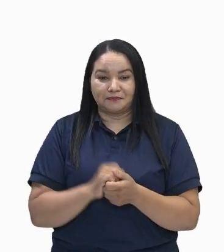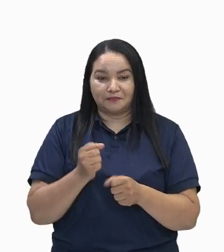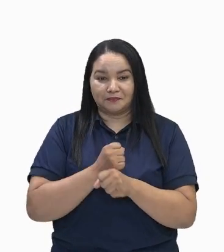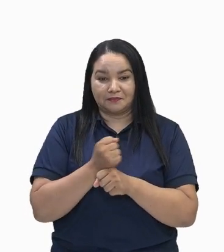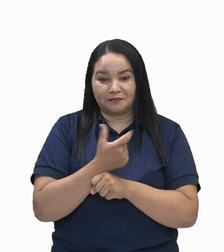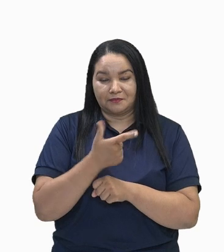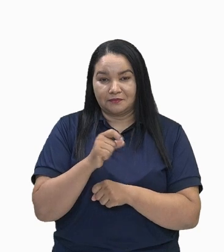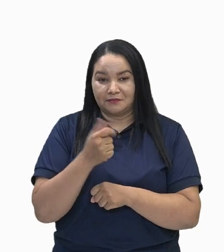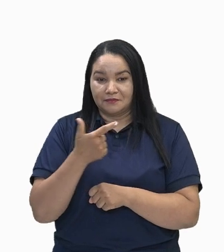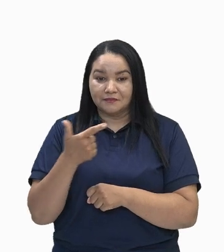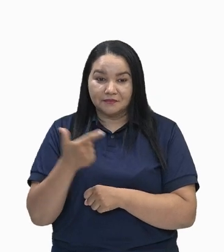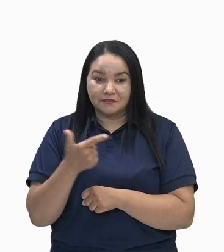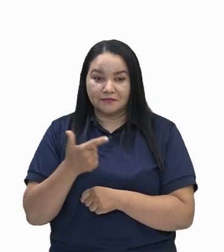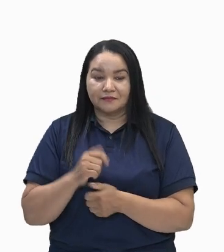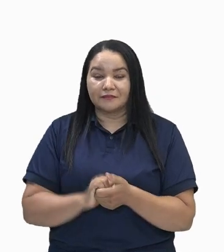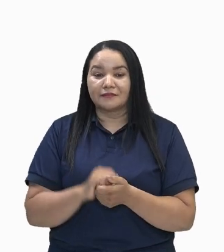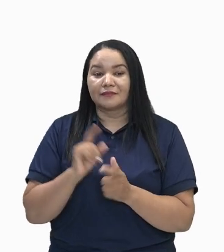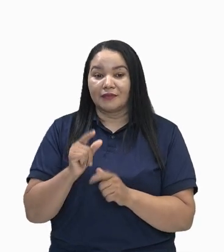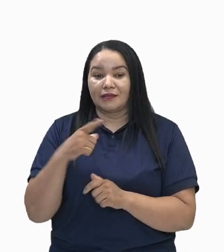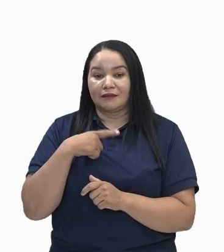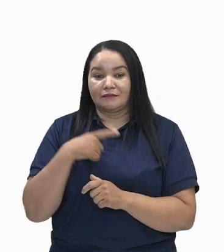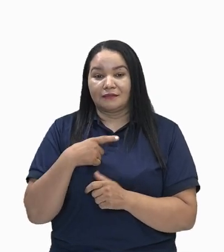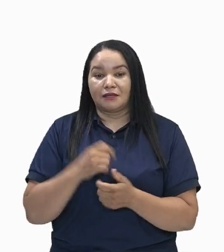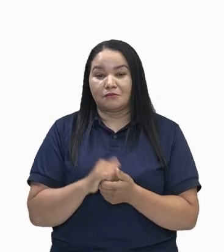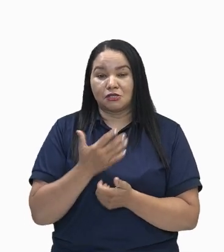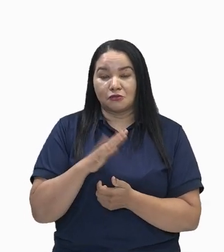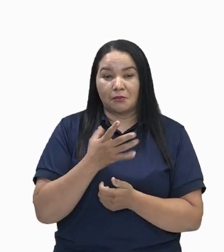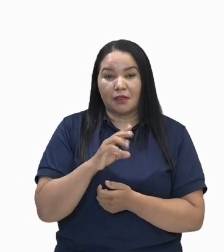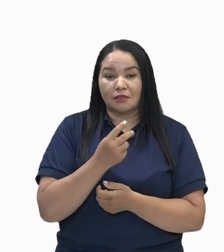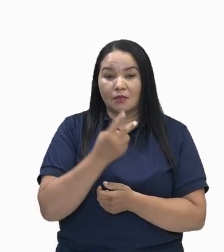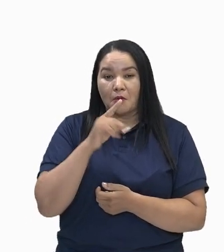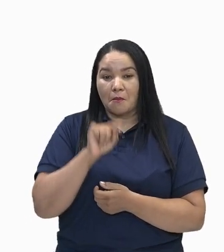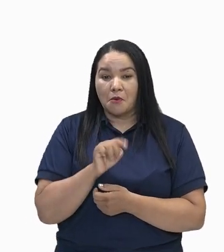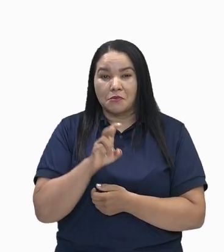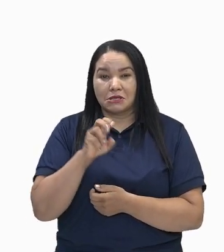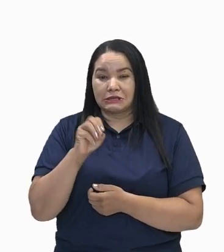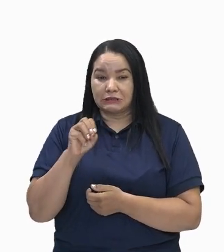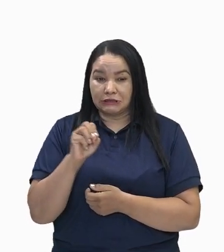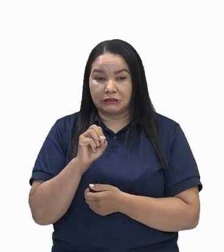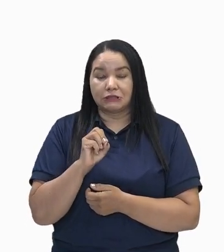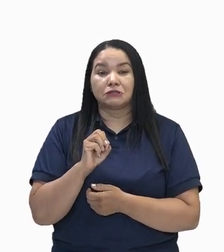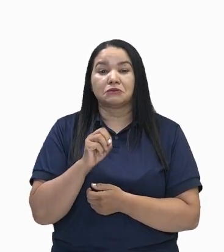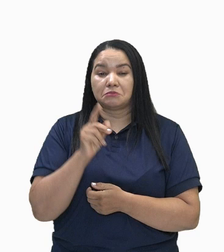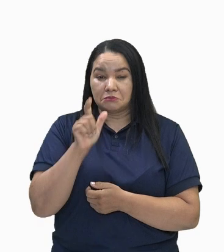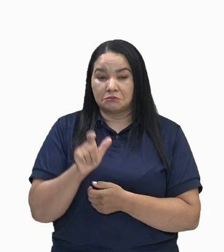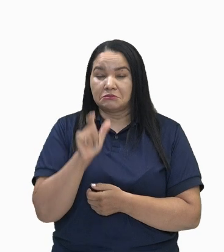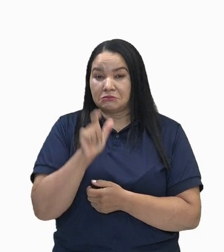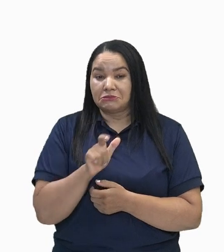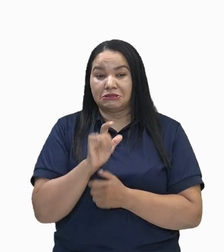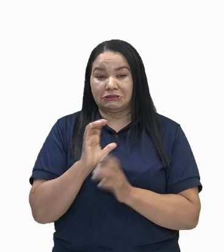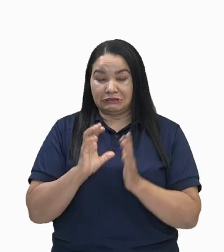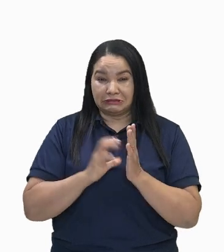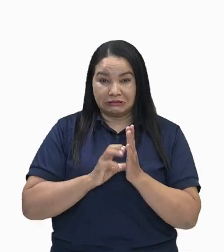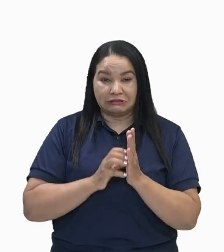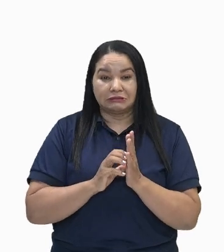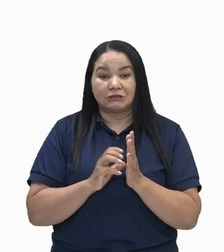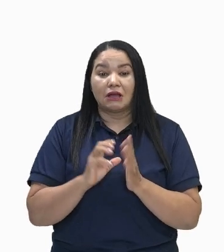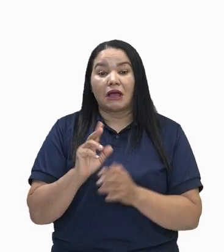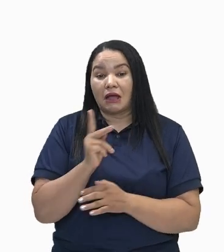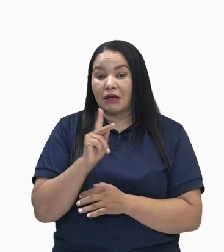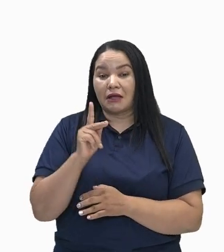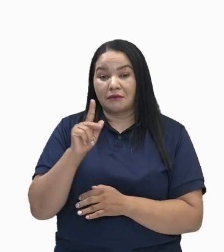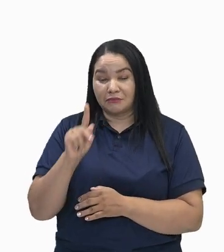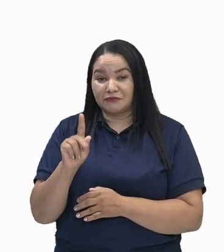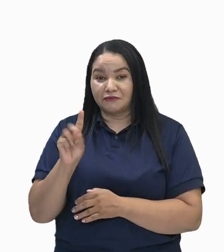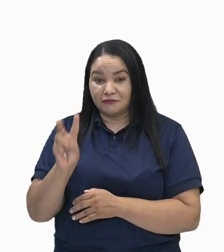2022, nós temos 2.500 casos de HPV através do